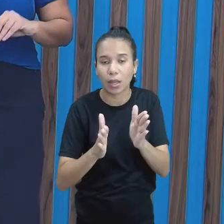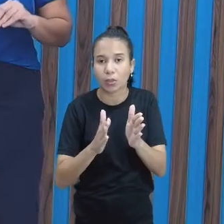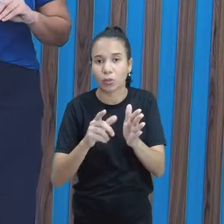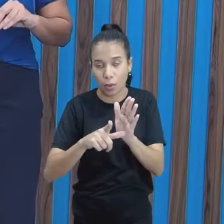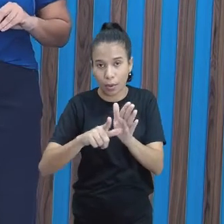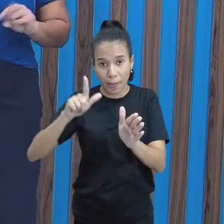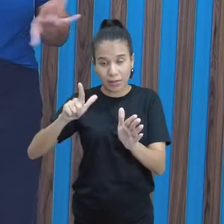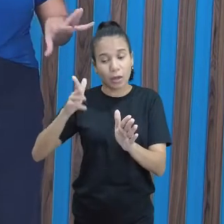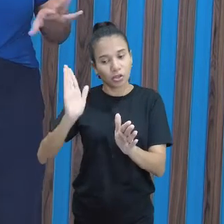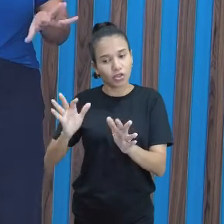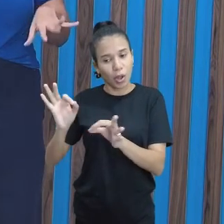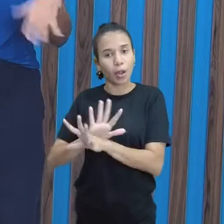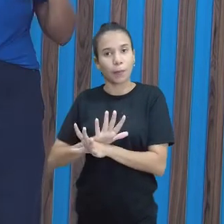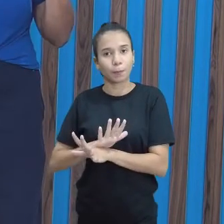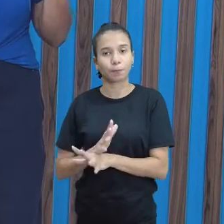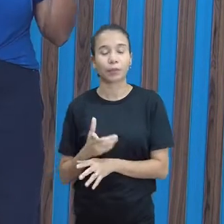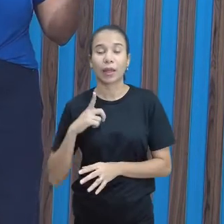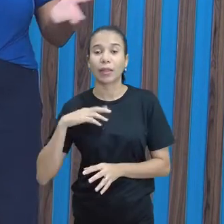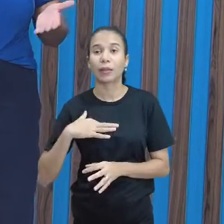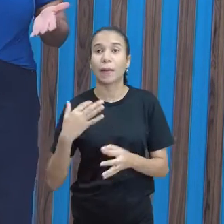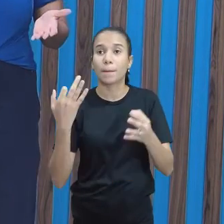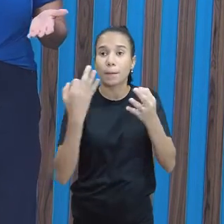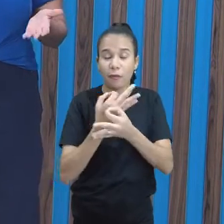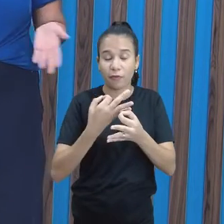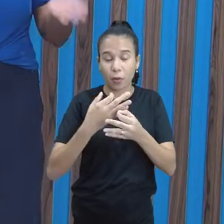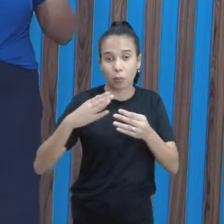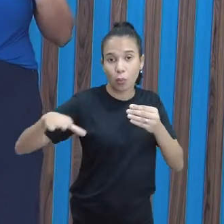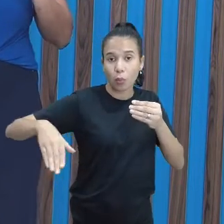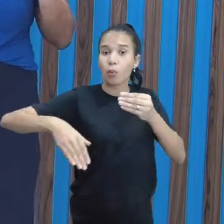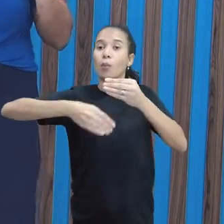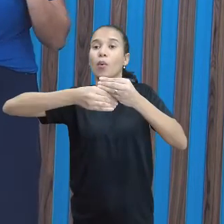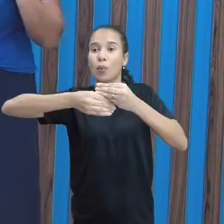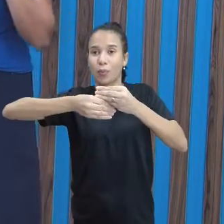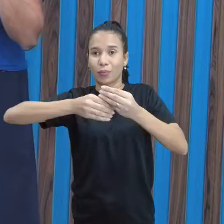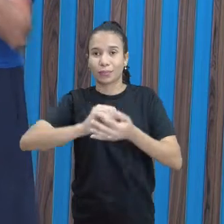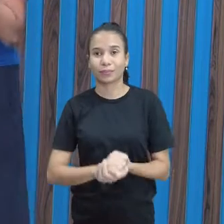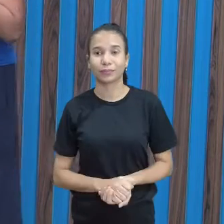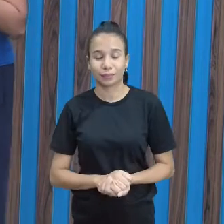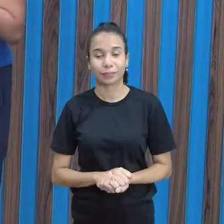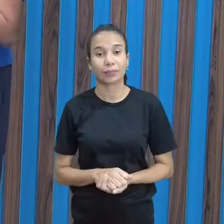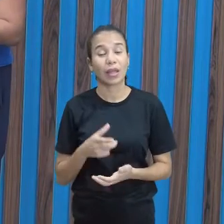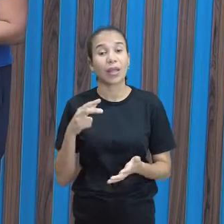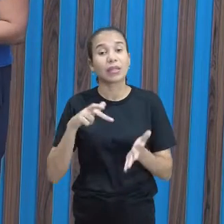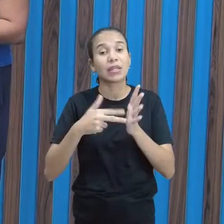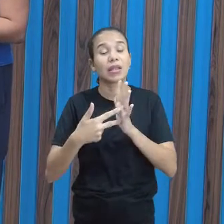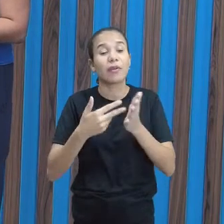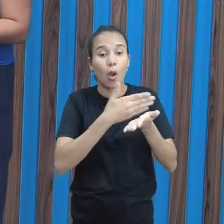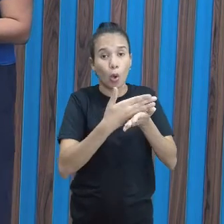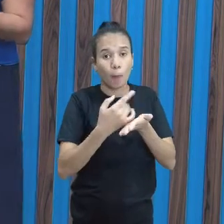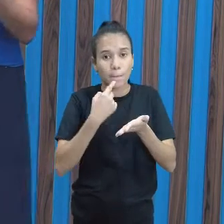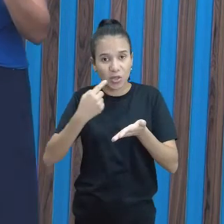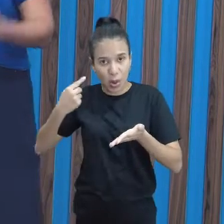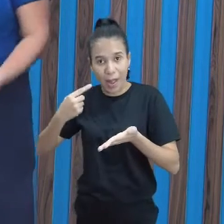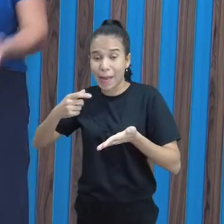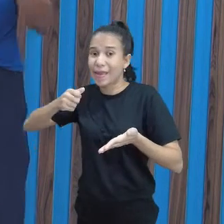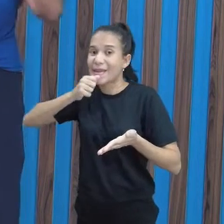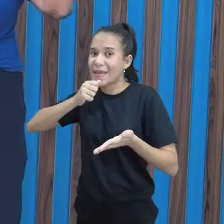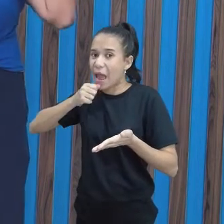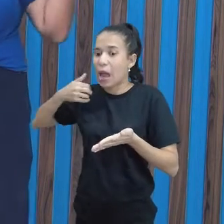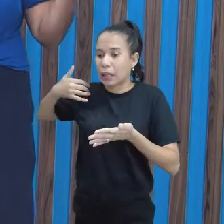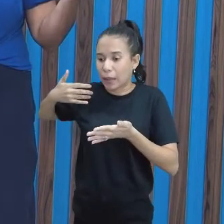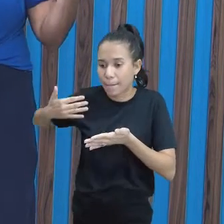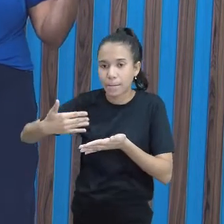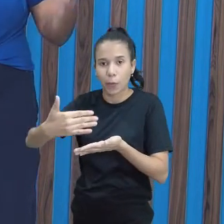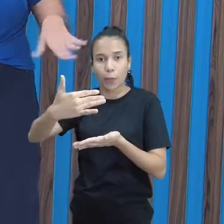concluídas. Quando eu falo do pretérito perfeito composto, é o seguinte, indica um fato que começou em um momento anterior ao